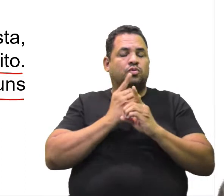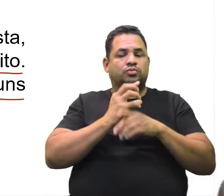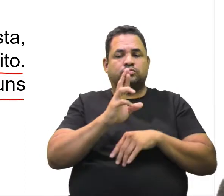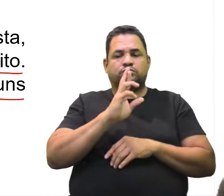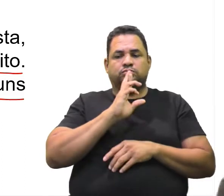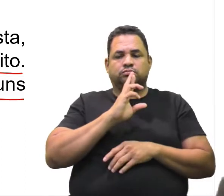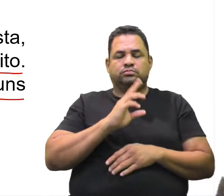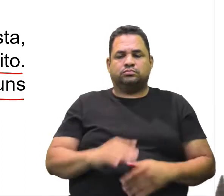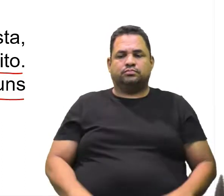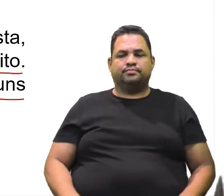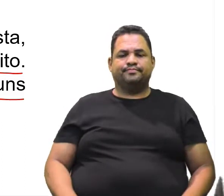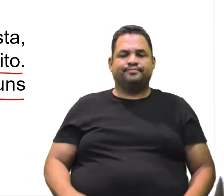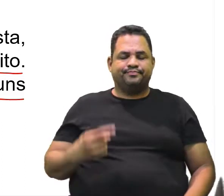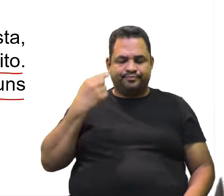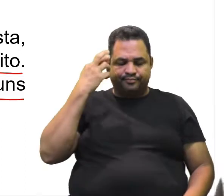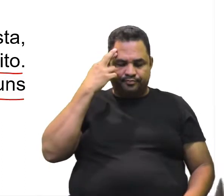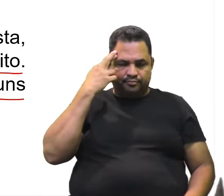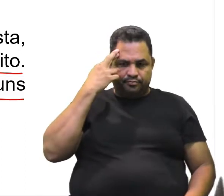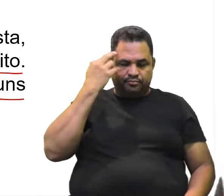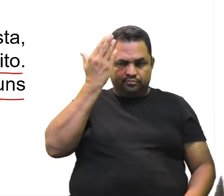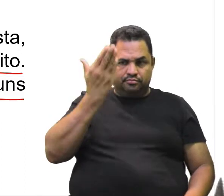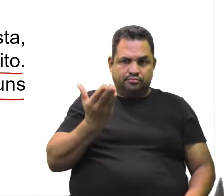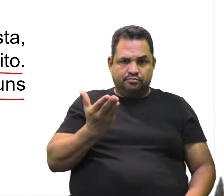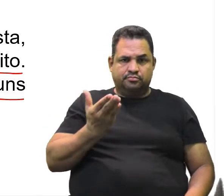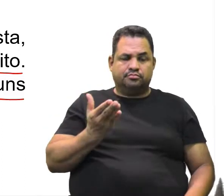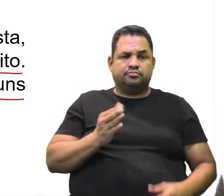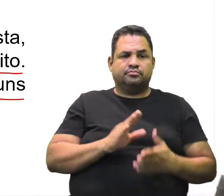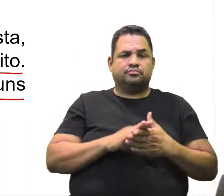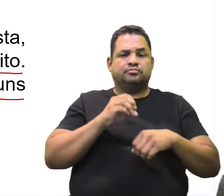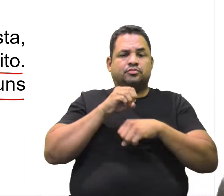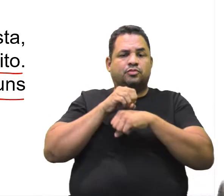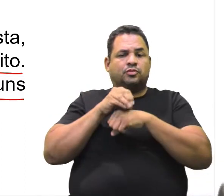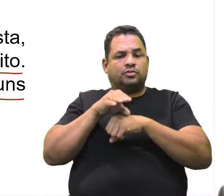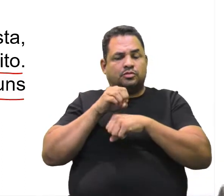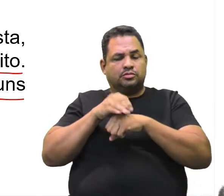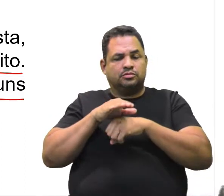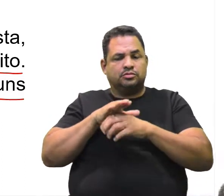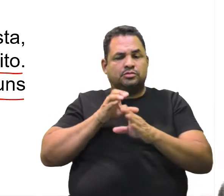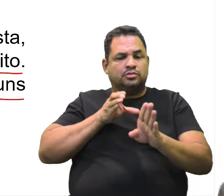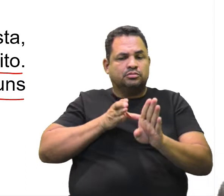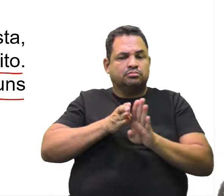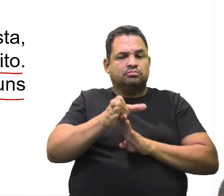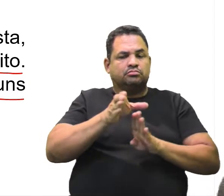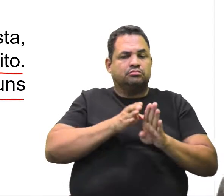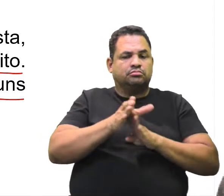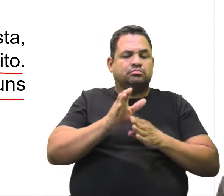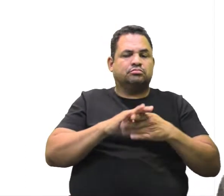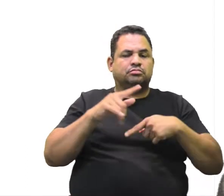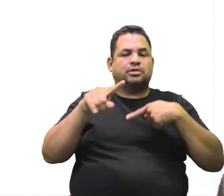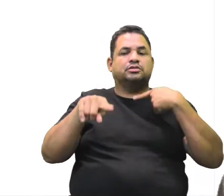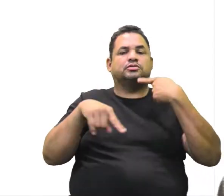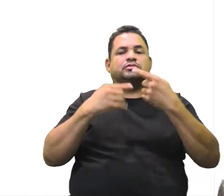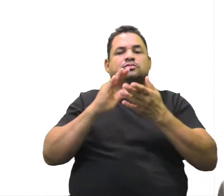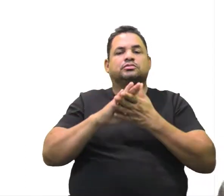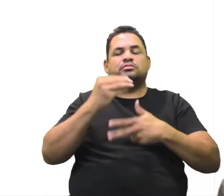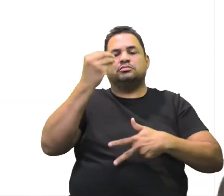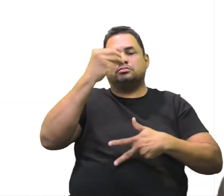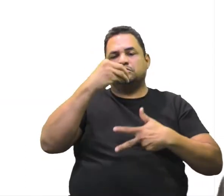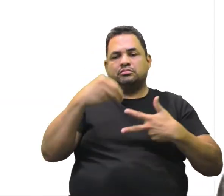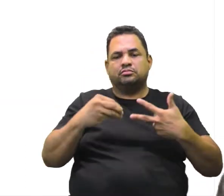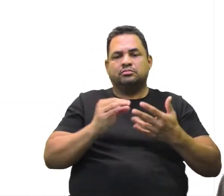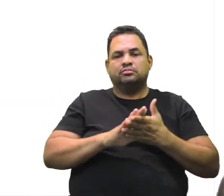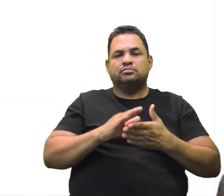são reflexões das quais nós orientamos vocês para as próximas provas do Enem,